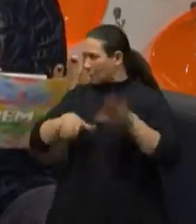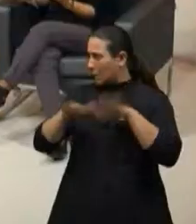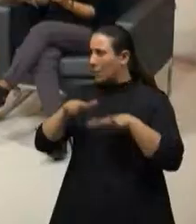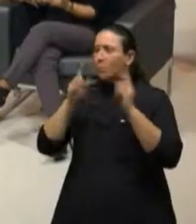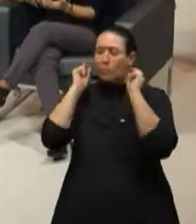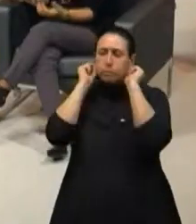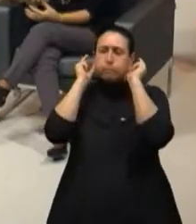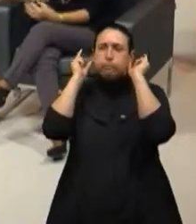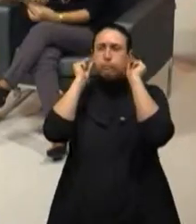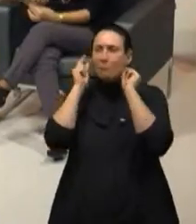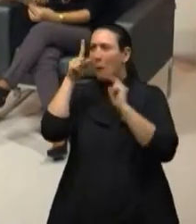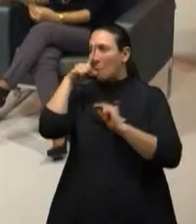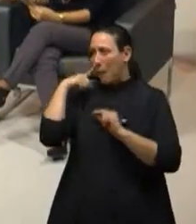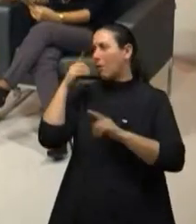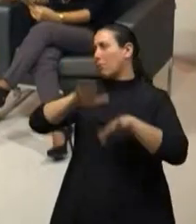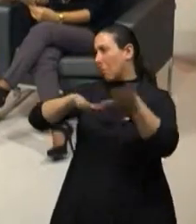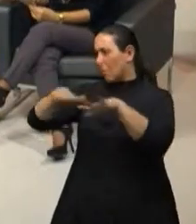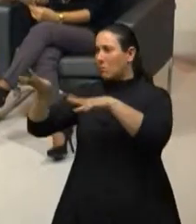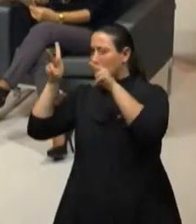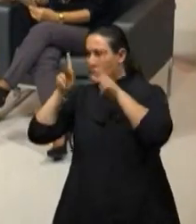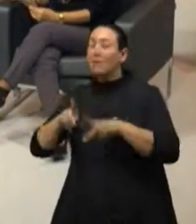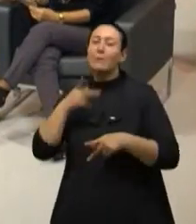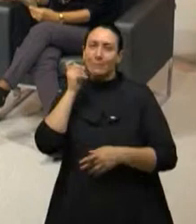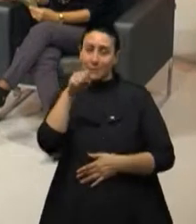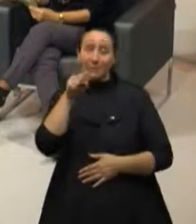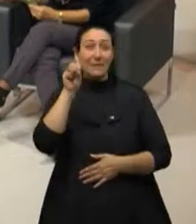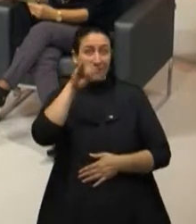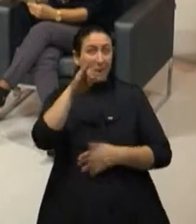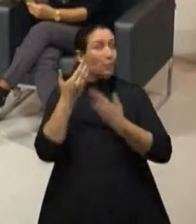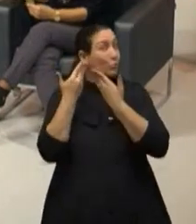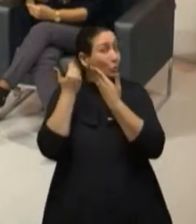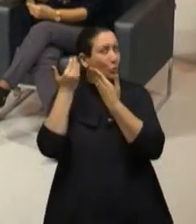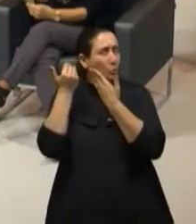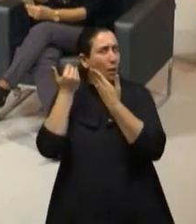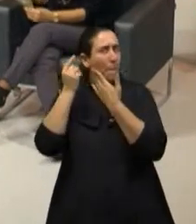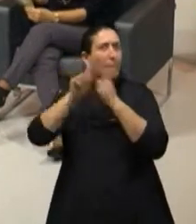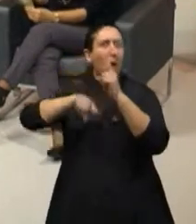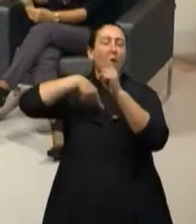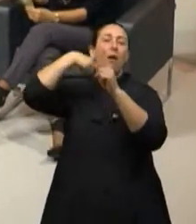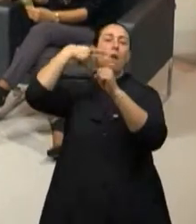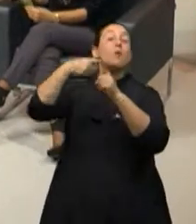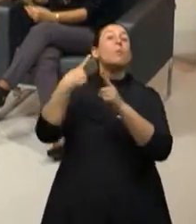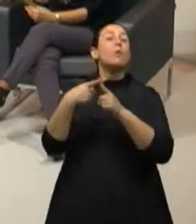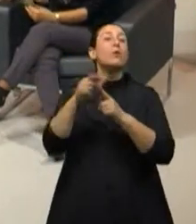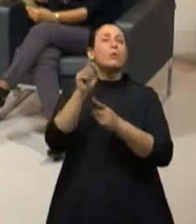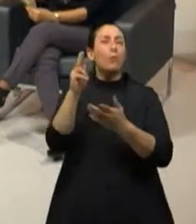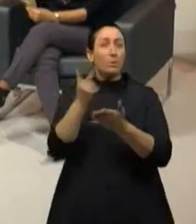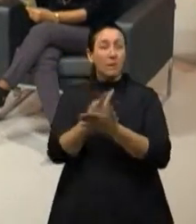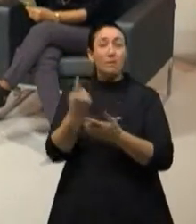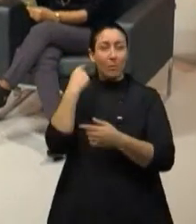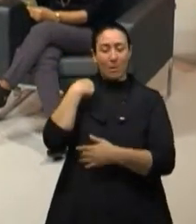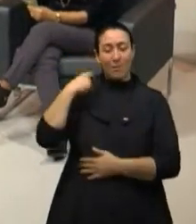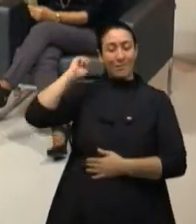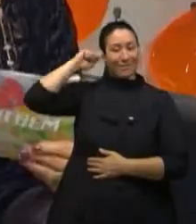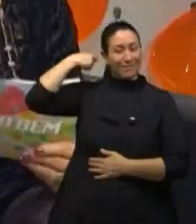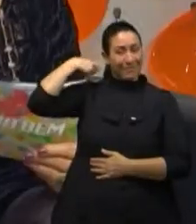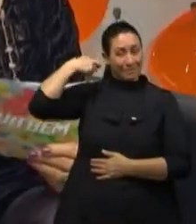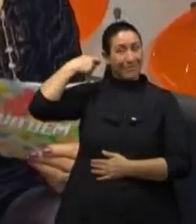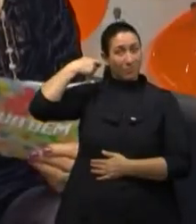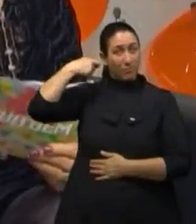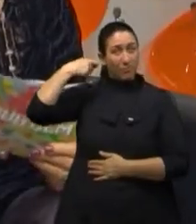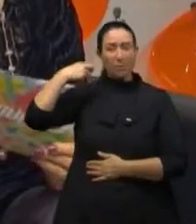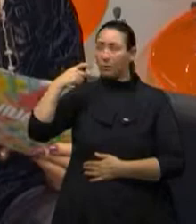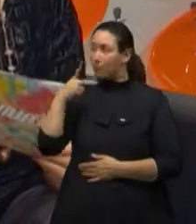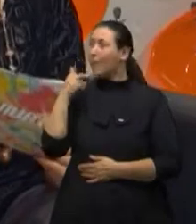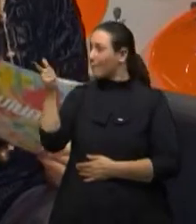quanto mais a gente tira mais vai ter Olha porque o organismo interpreta que não tem isso não é como dinheiro